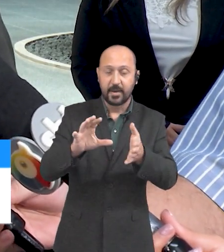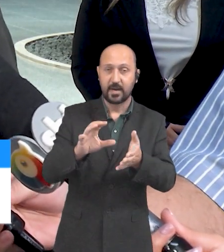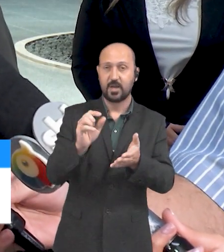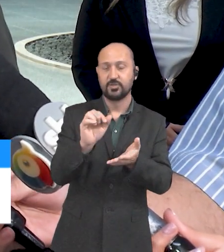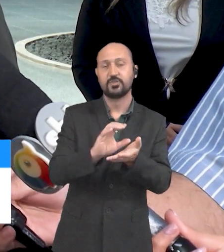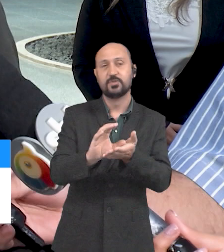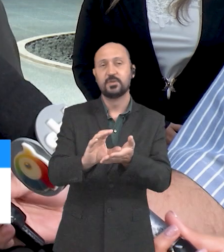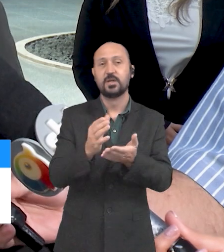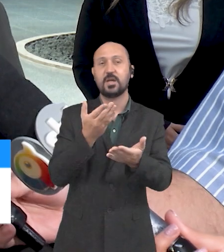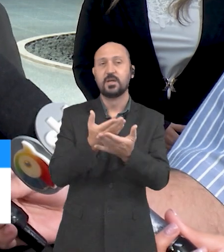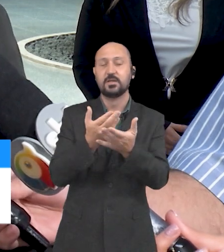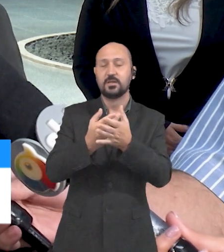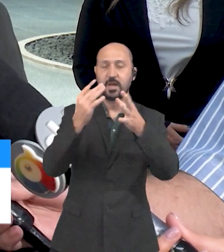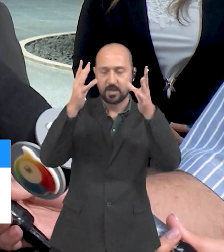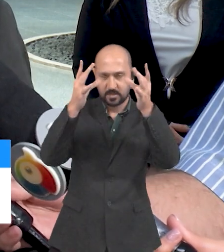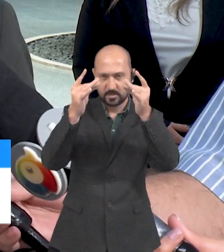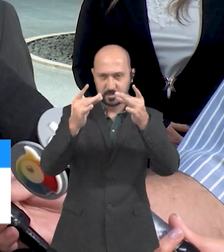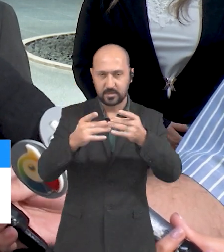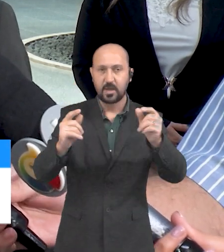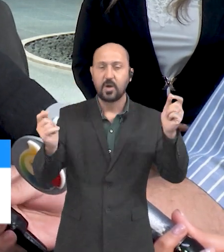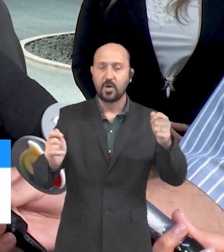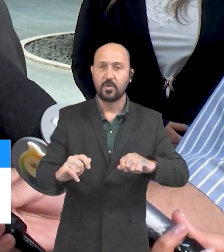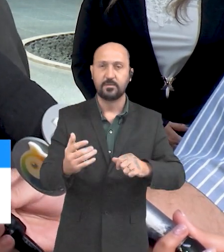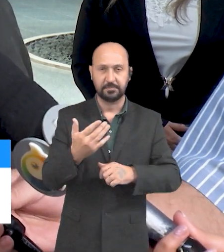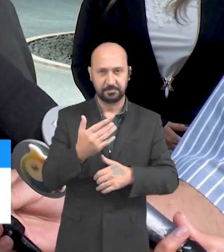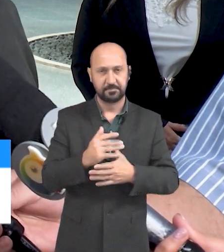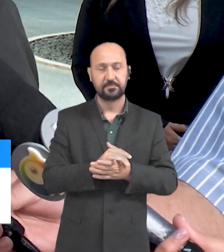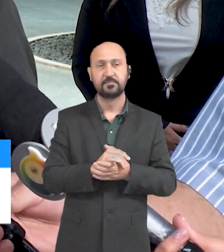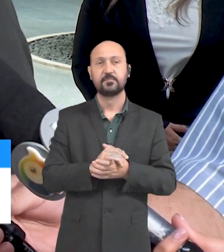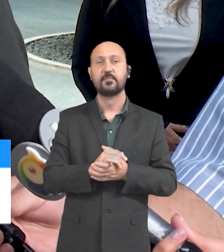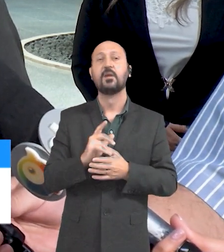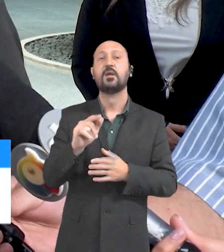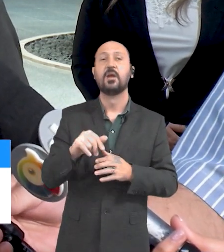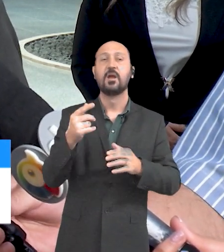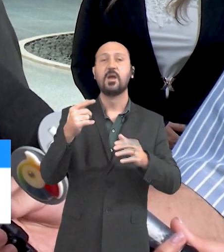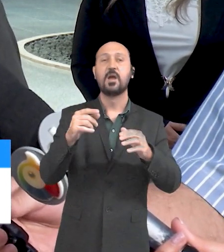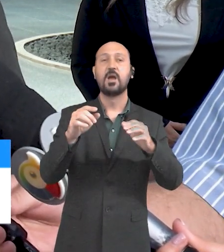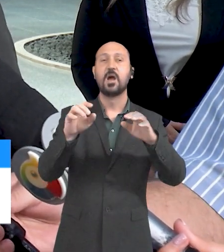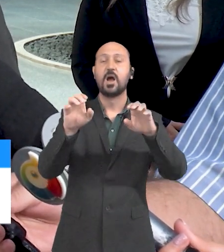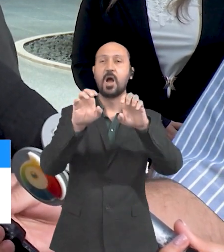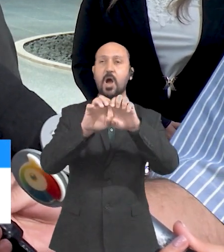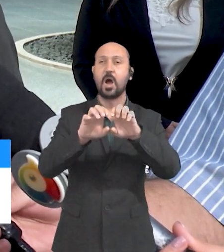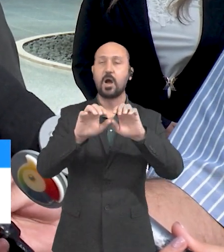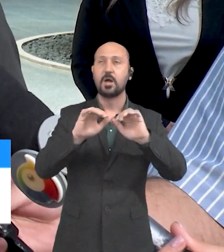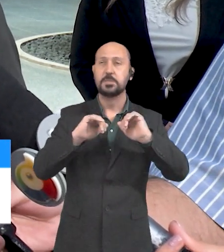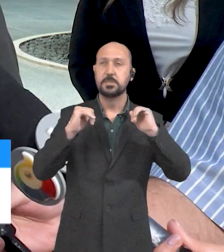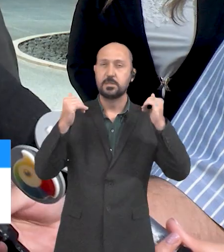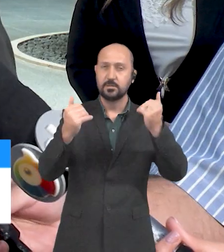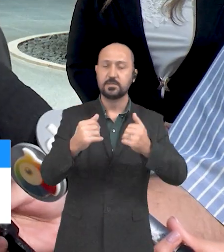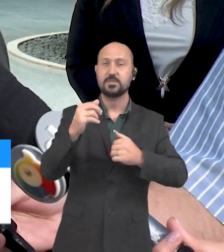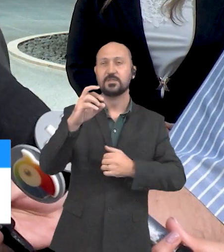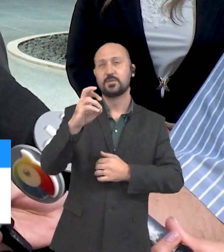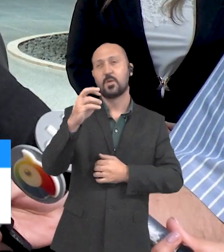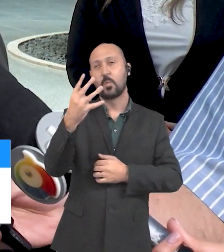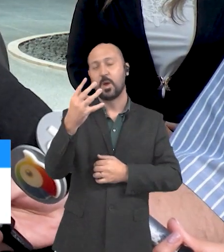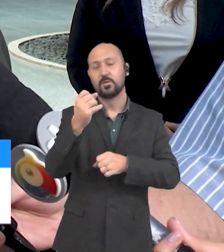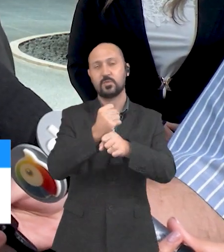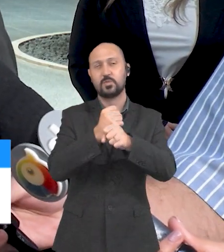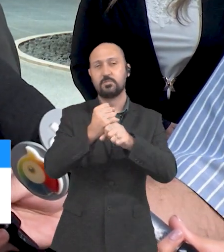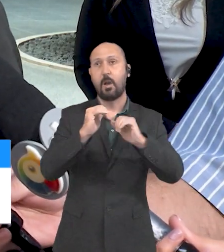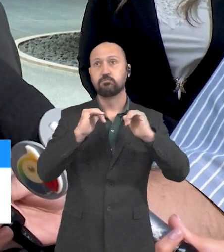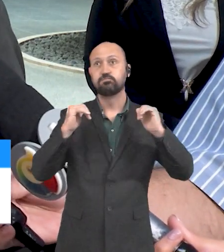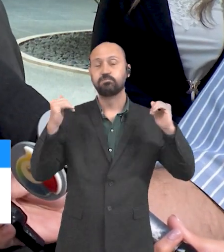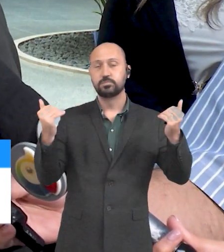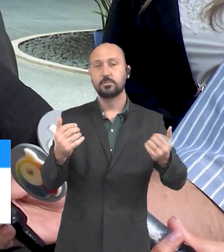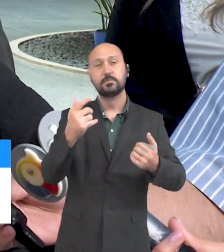concessão, é importante um estudo detalhado das condições do Morenão. É um estádio grande de 54 anos e que a gente